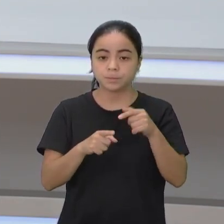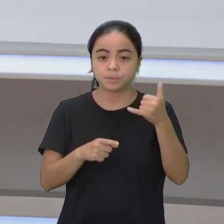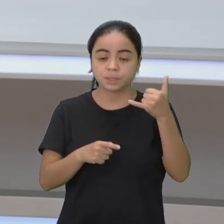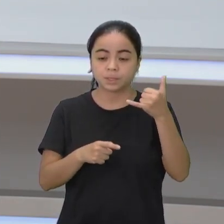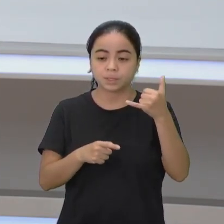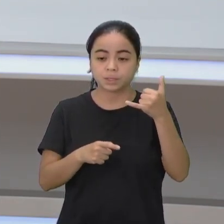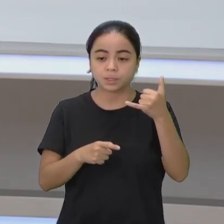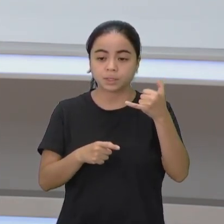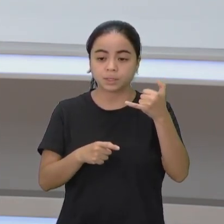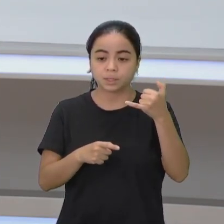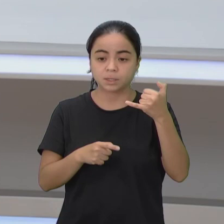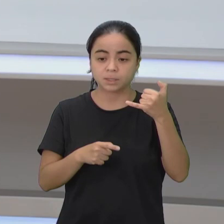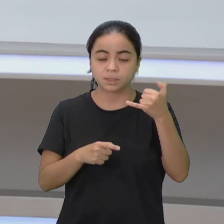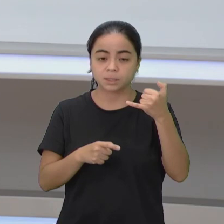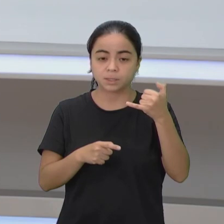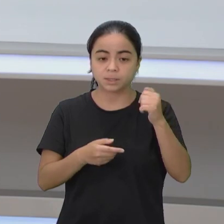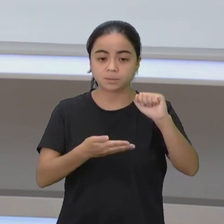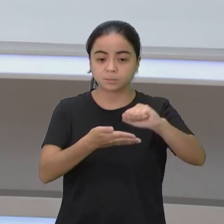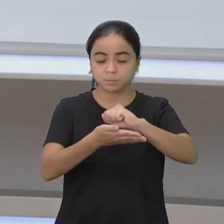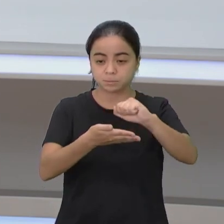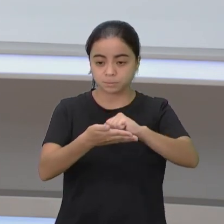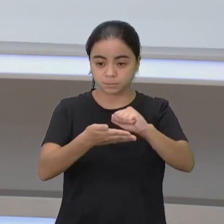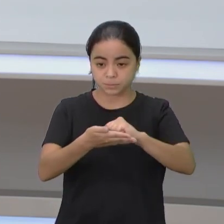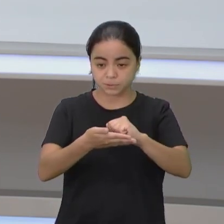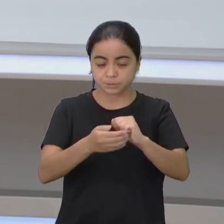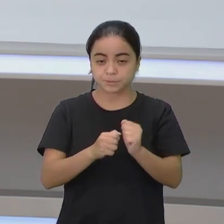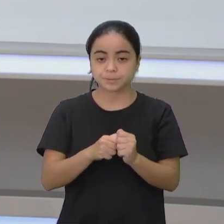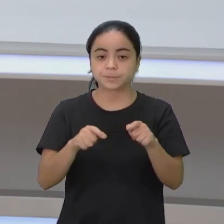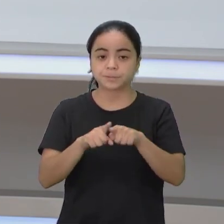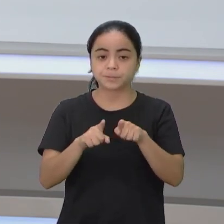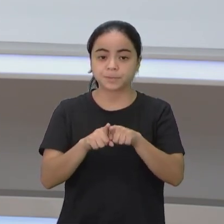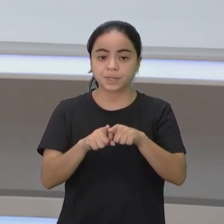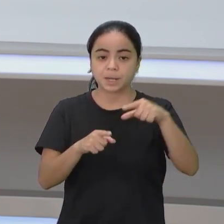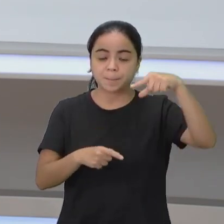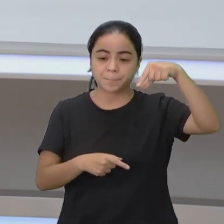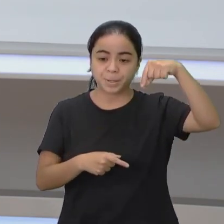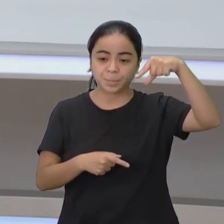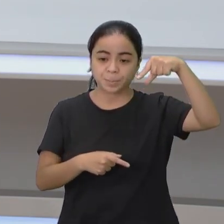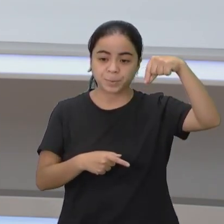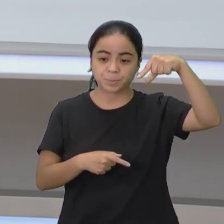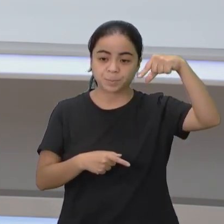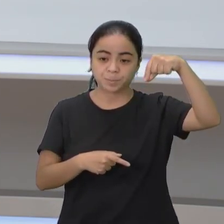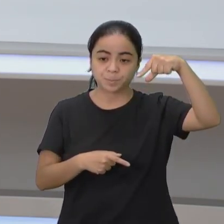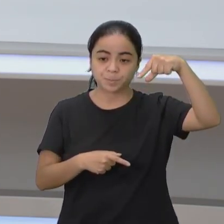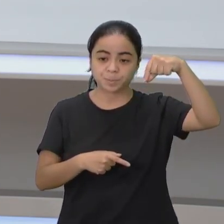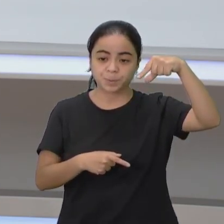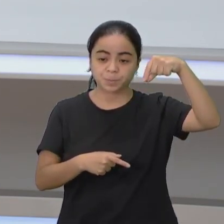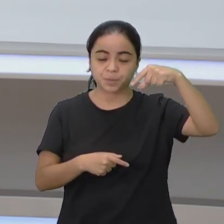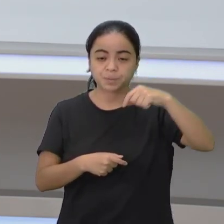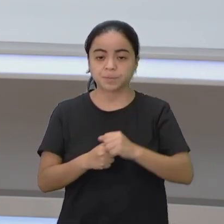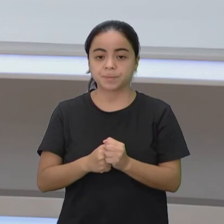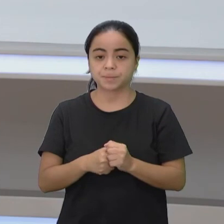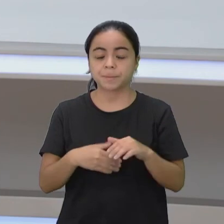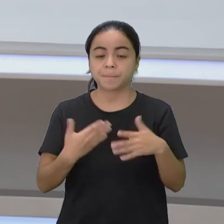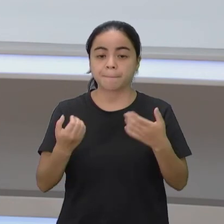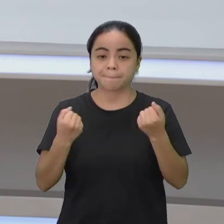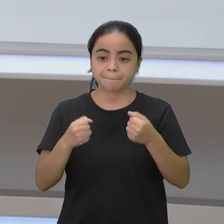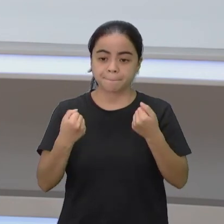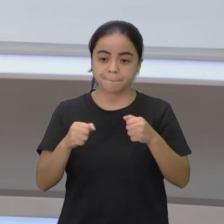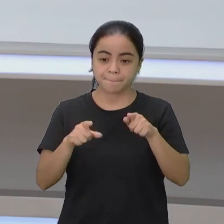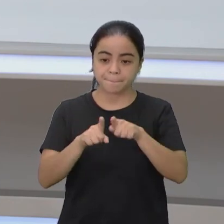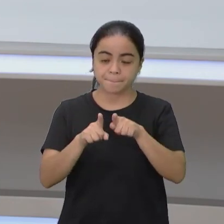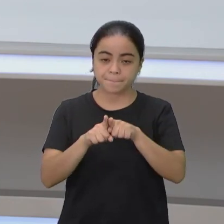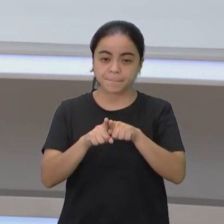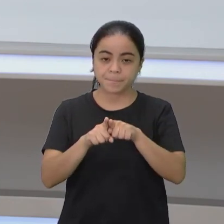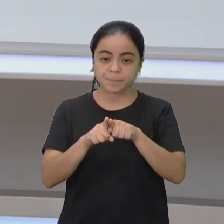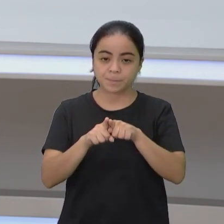para vocês fazerem marcações nesse tubo e um conta-gotas para pingar água dentro do tubo. Também vocês vão precisar